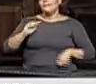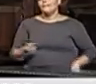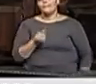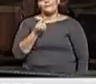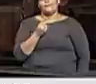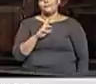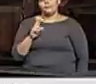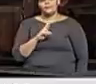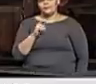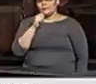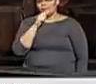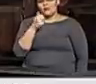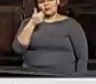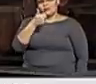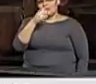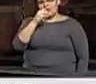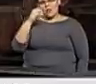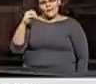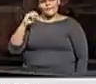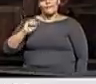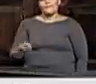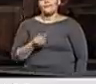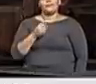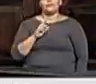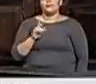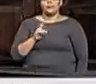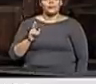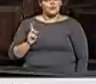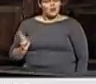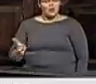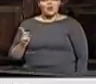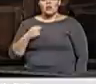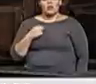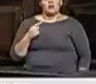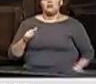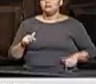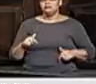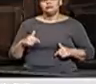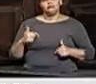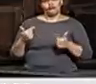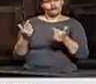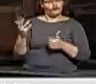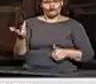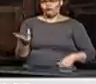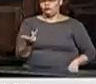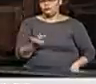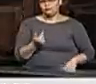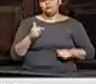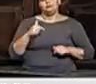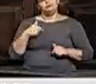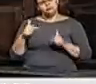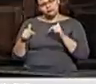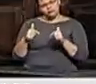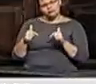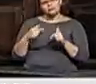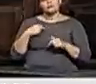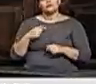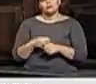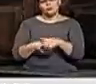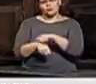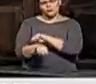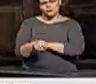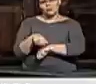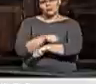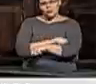R$40 mil, R$100 mil para o Pezão e ele ter um desempenho maravilhoso à frente do Estado. Ele está se